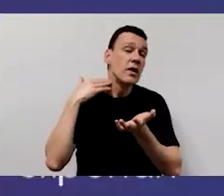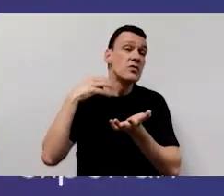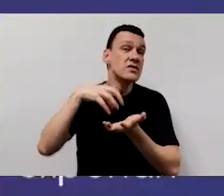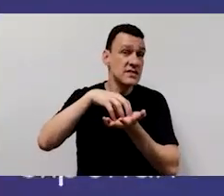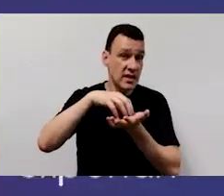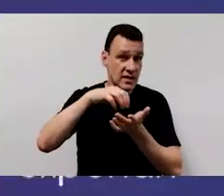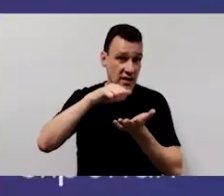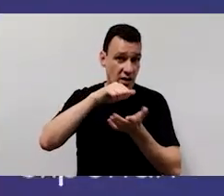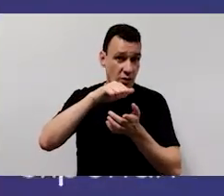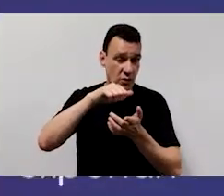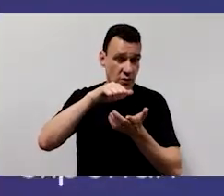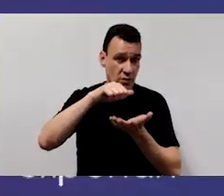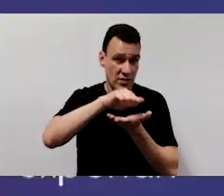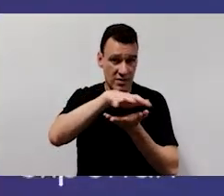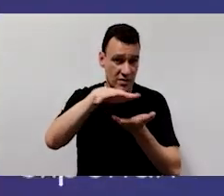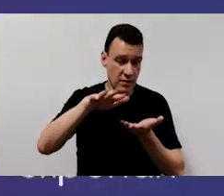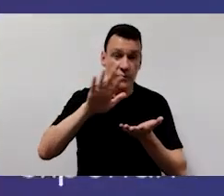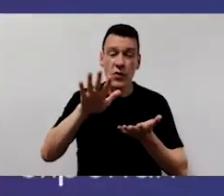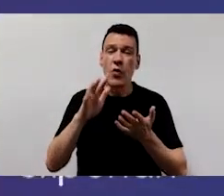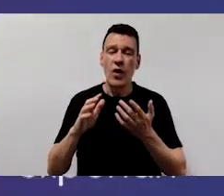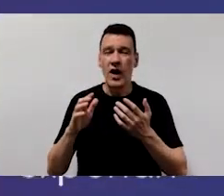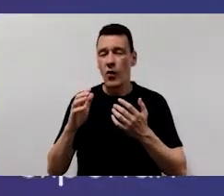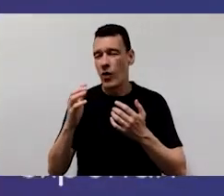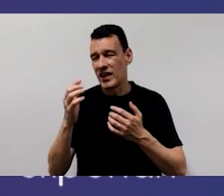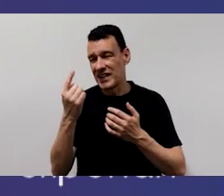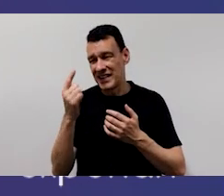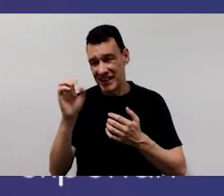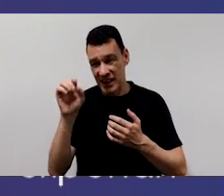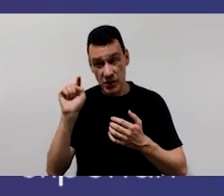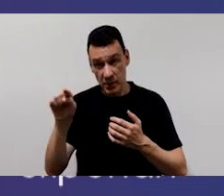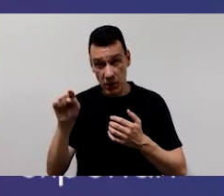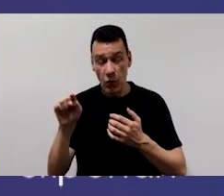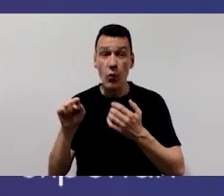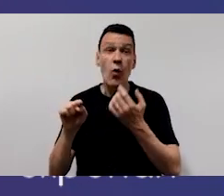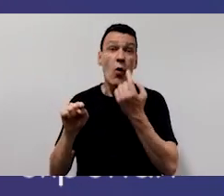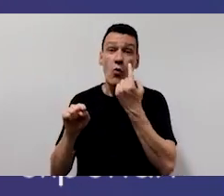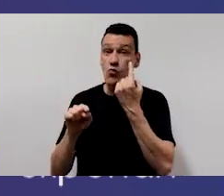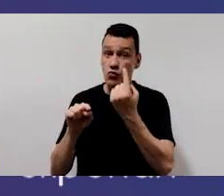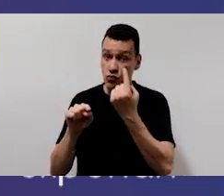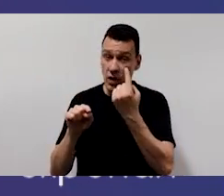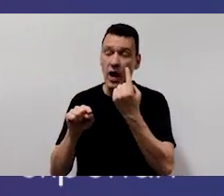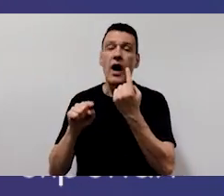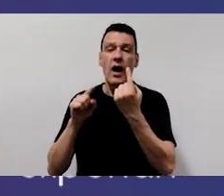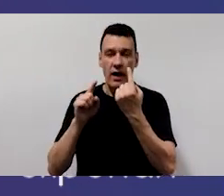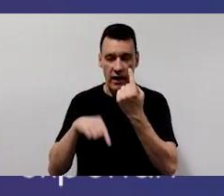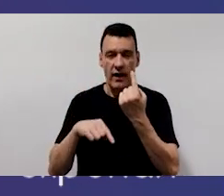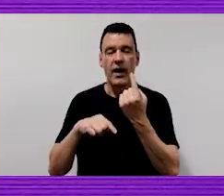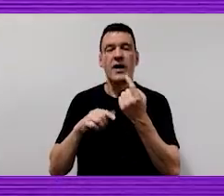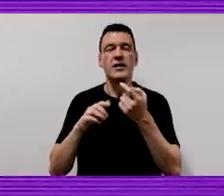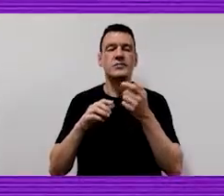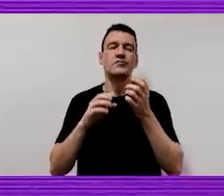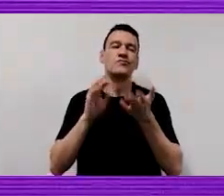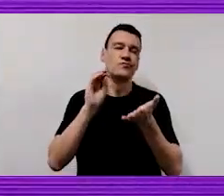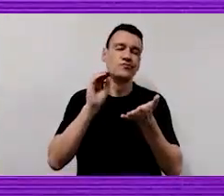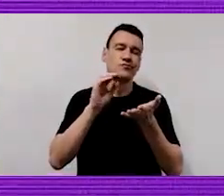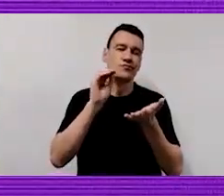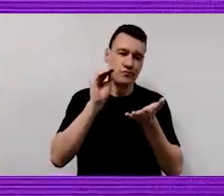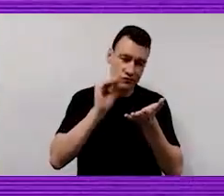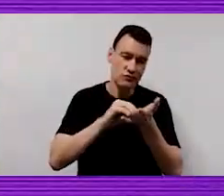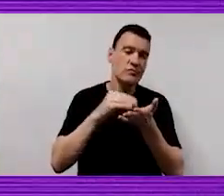1 a cada 10 mil transações de PIX é registrado como um crime ou uma fraude no Banco Central. Esse número é